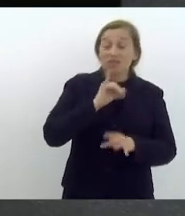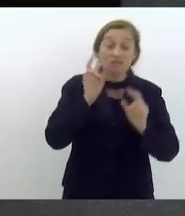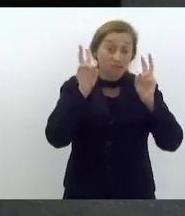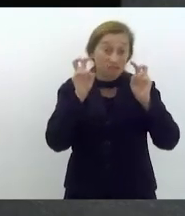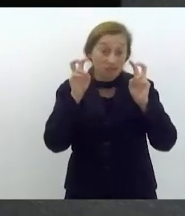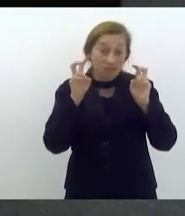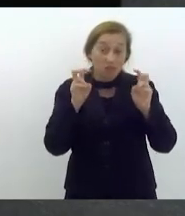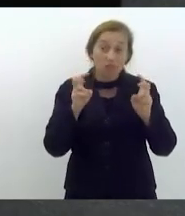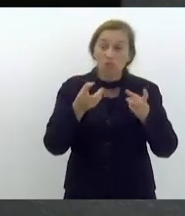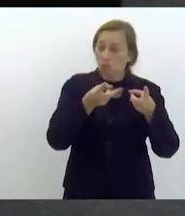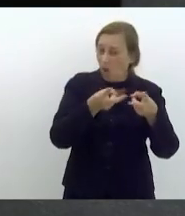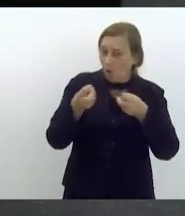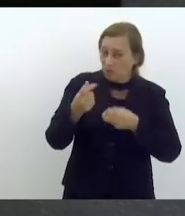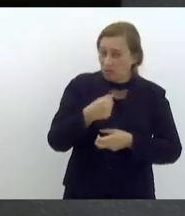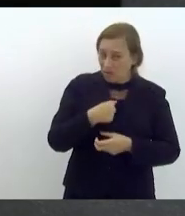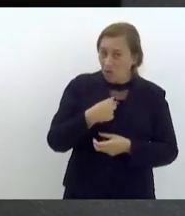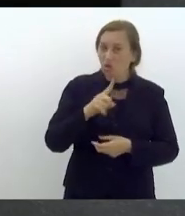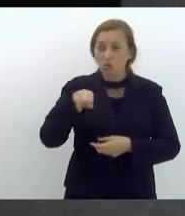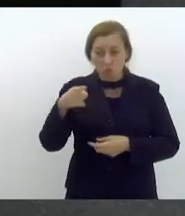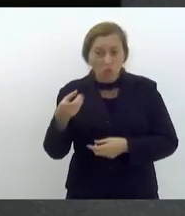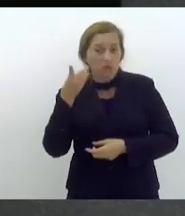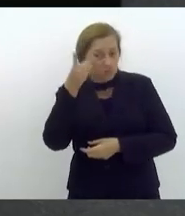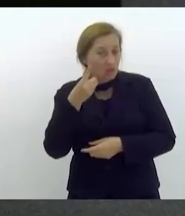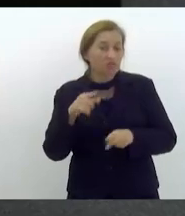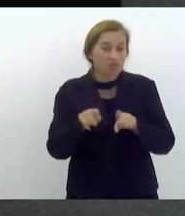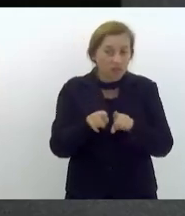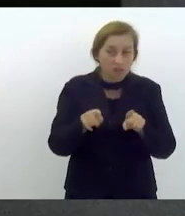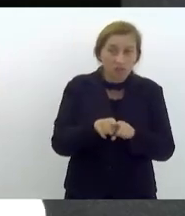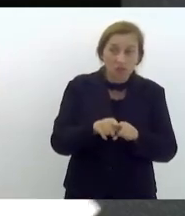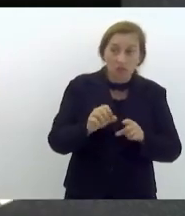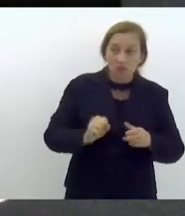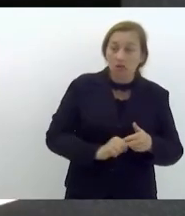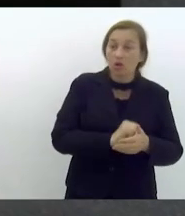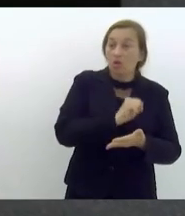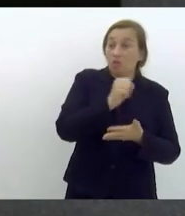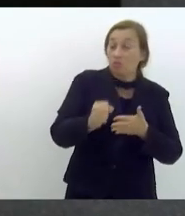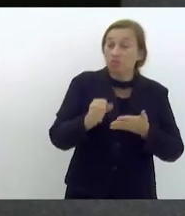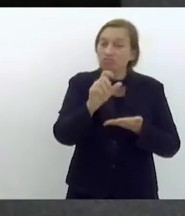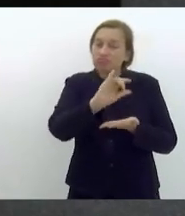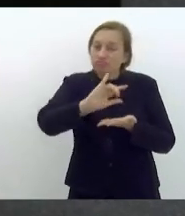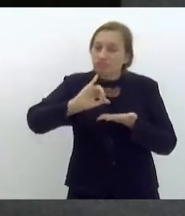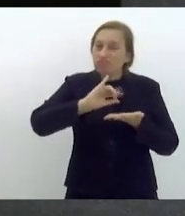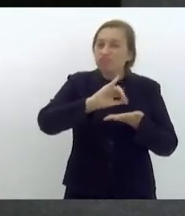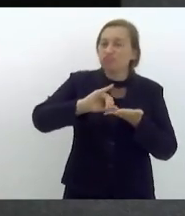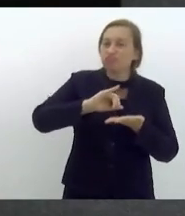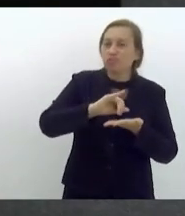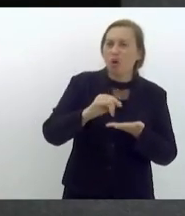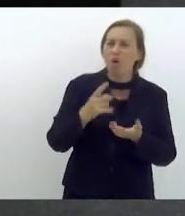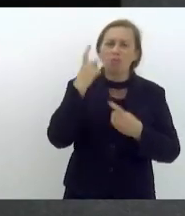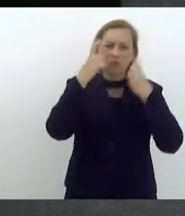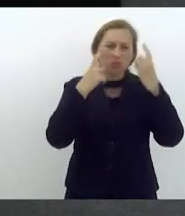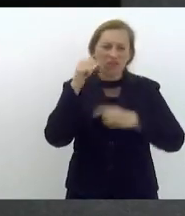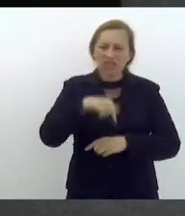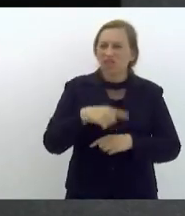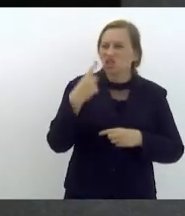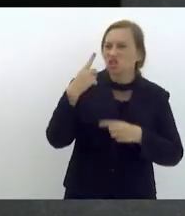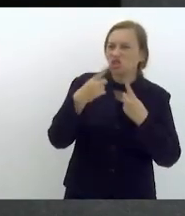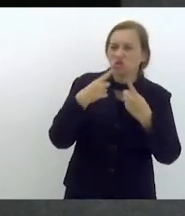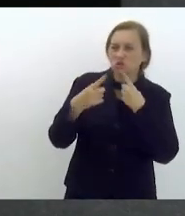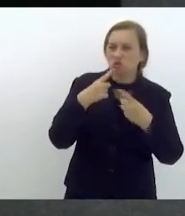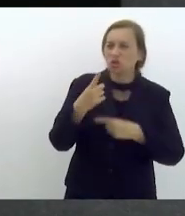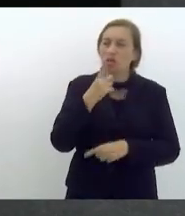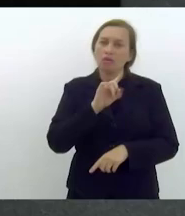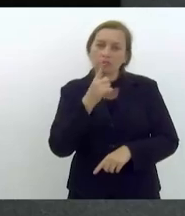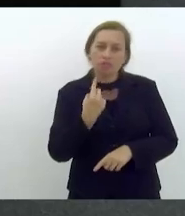o que eu observei e outros Deputado também observaram é o poder econômico ninguém tava preocupado aqui discutir a questão do